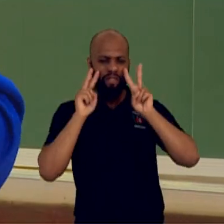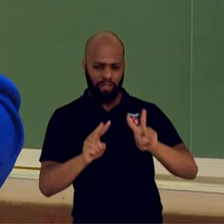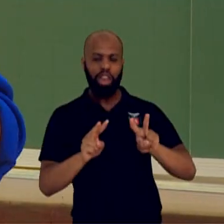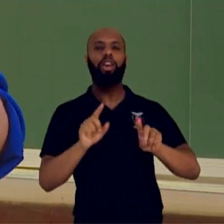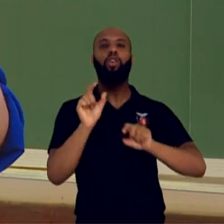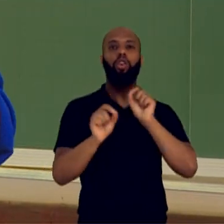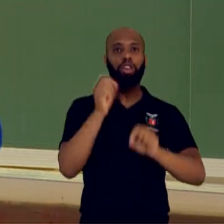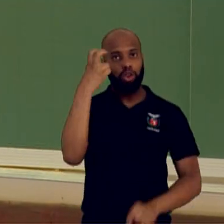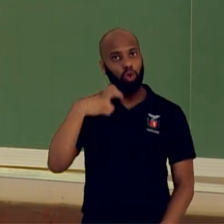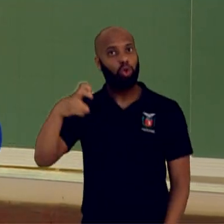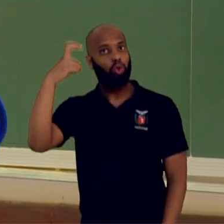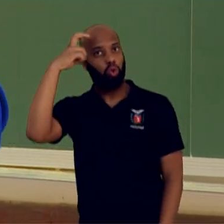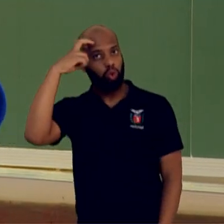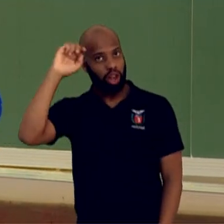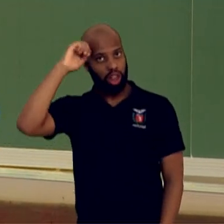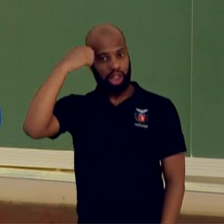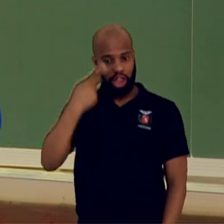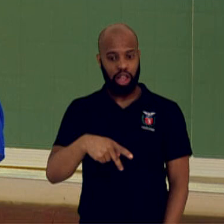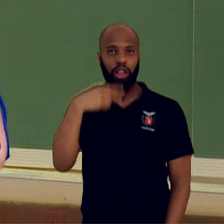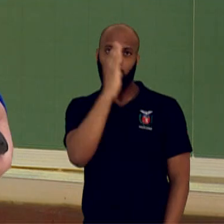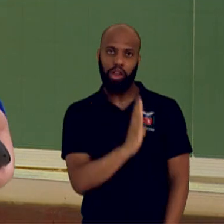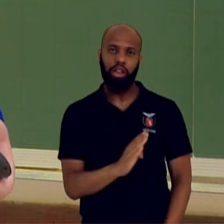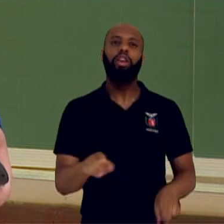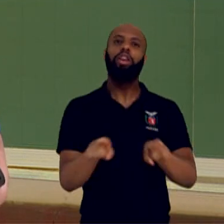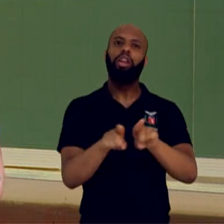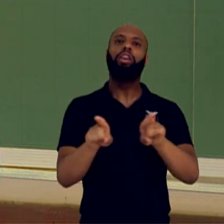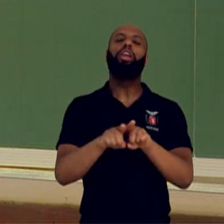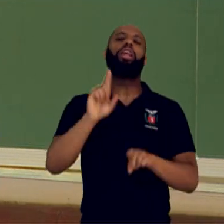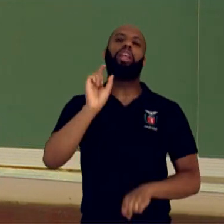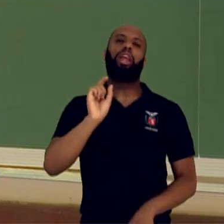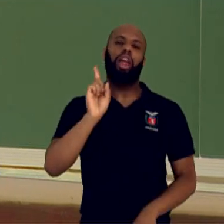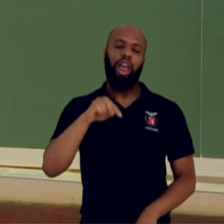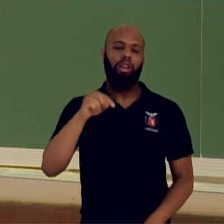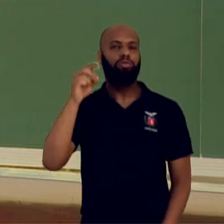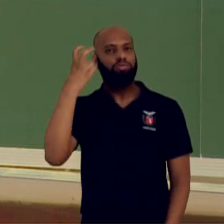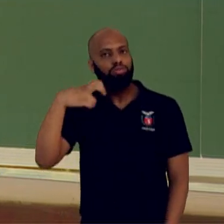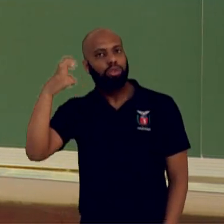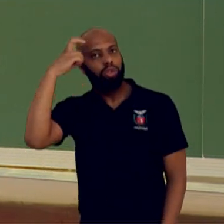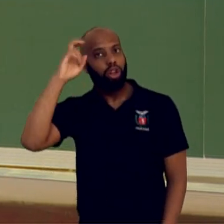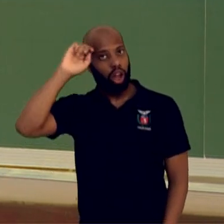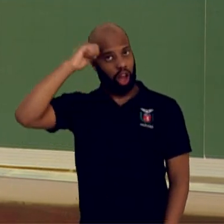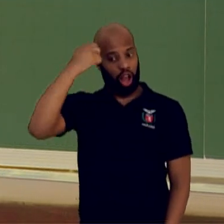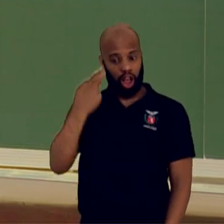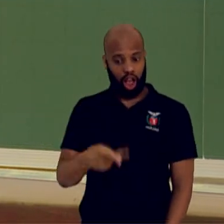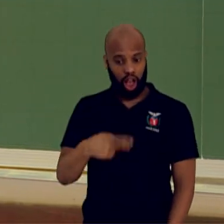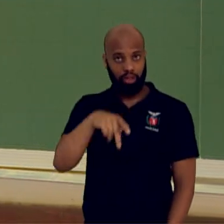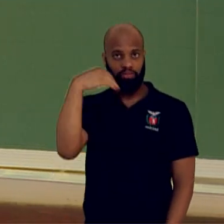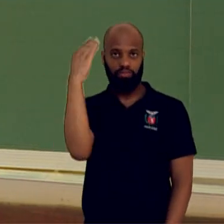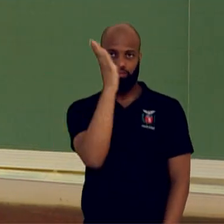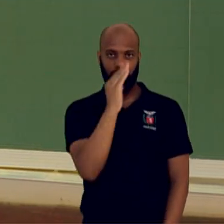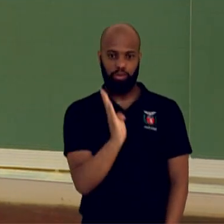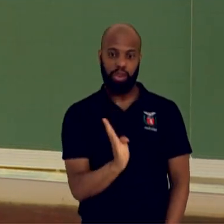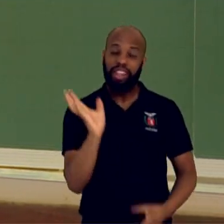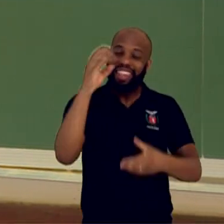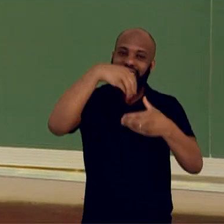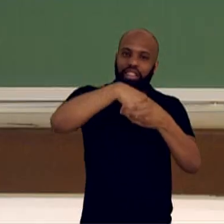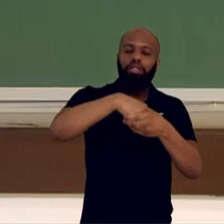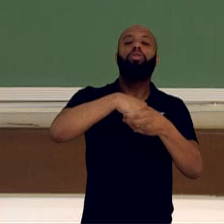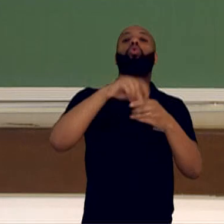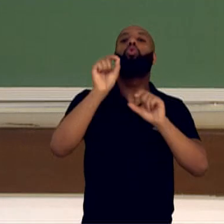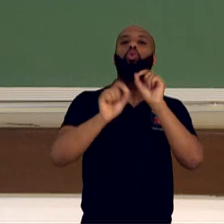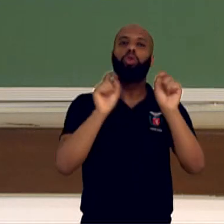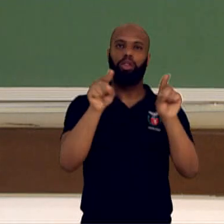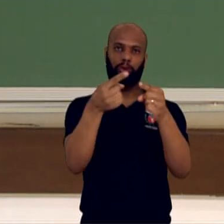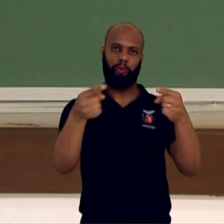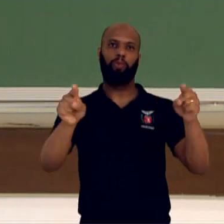está incorporando também essa visibilidade aí da cultura afro aqui do Brasil, nas músicas, certo? Vamos lá.